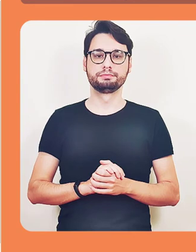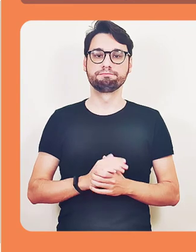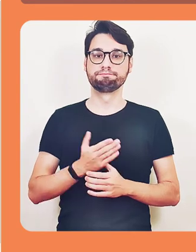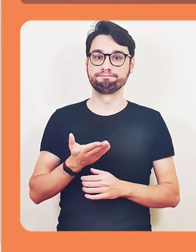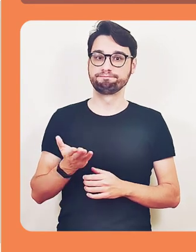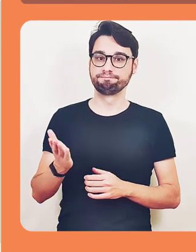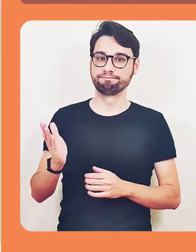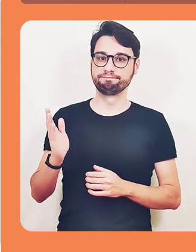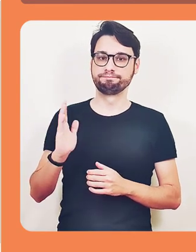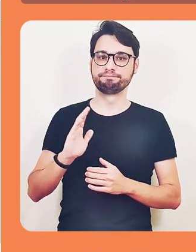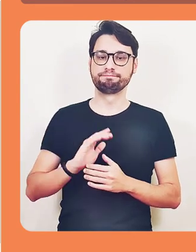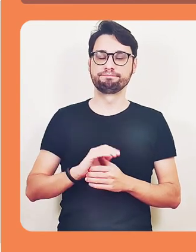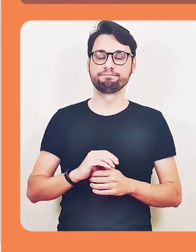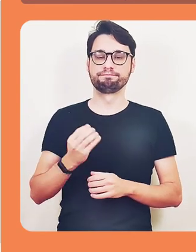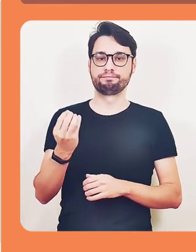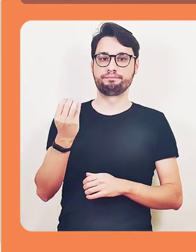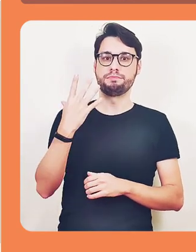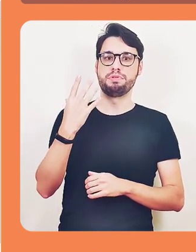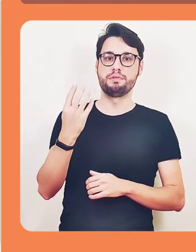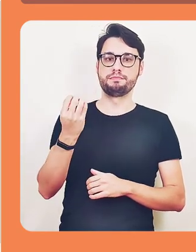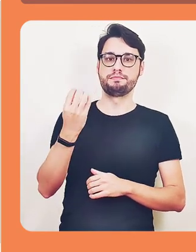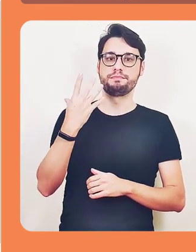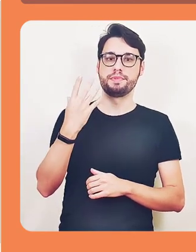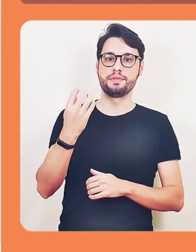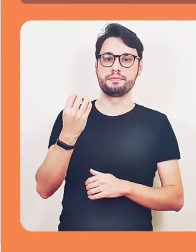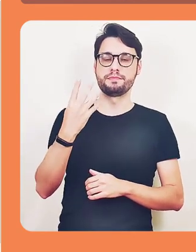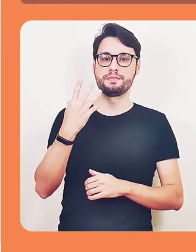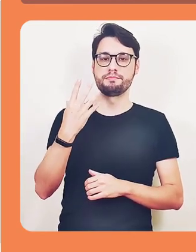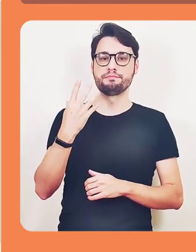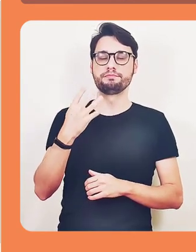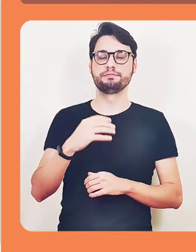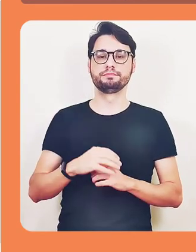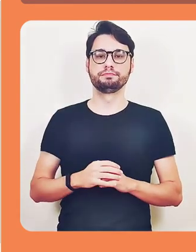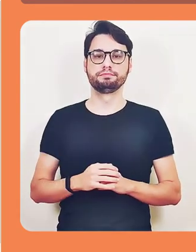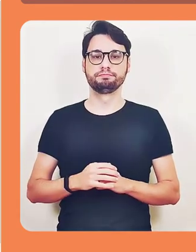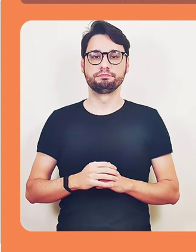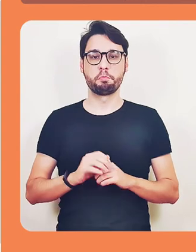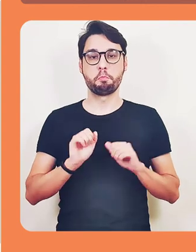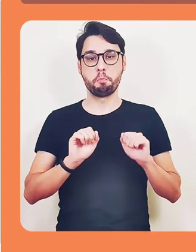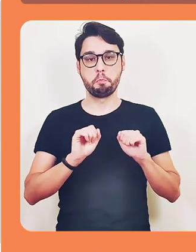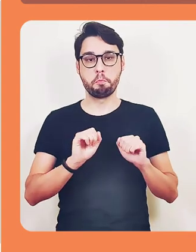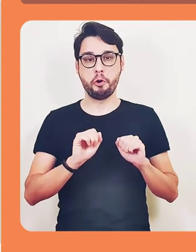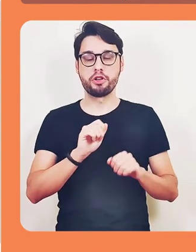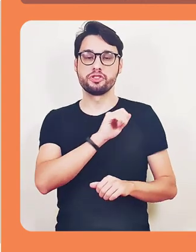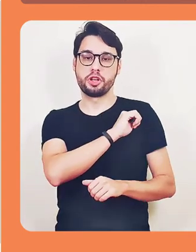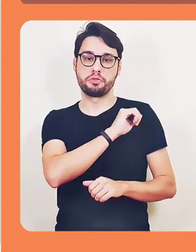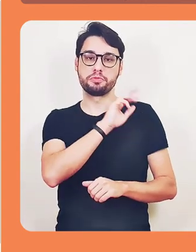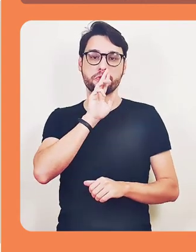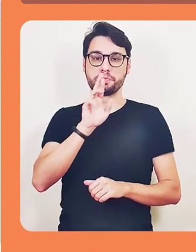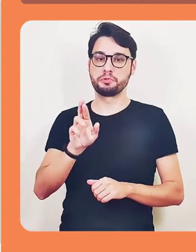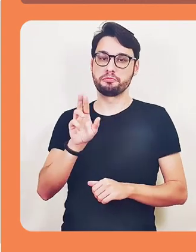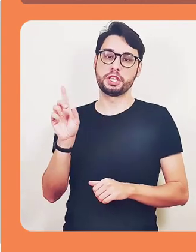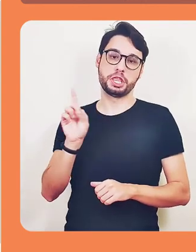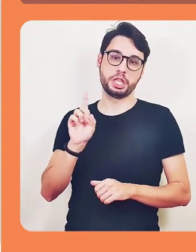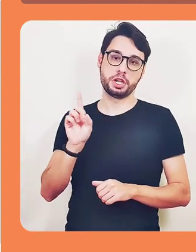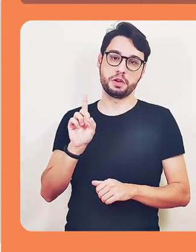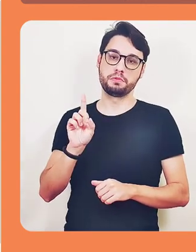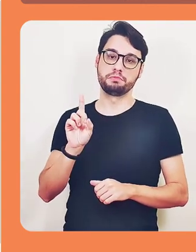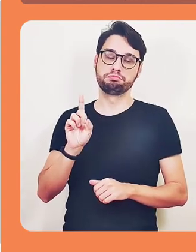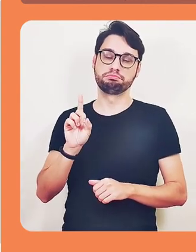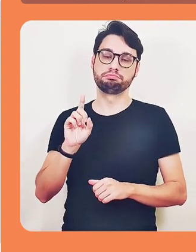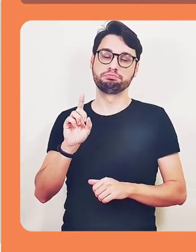Quando der play, em 3 segundos. 3. Aparece a opção, você quer saber, ele pode dizer